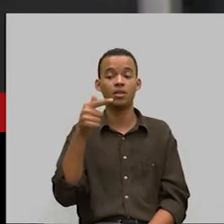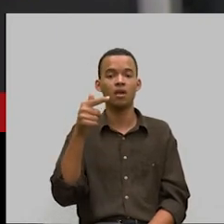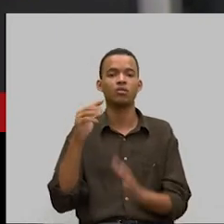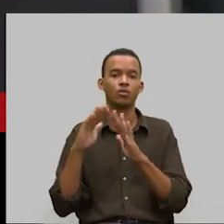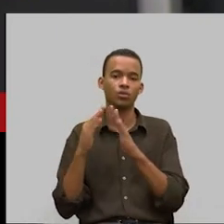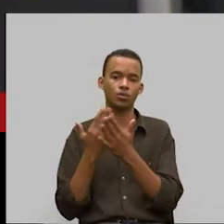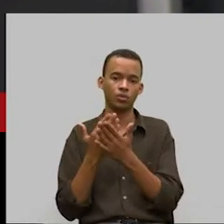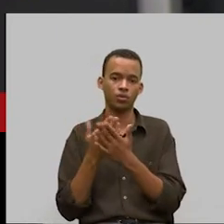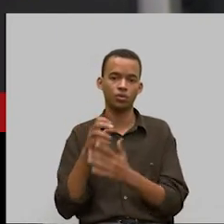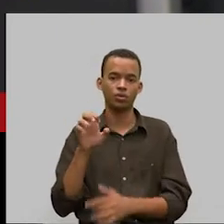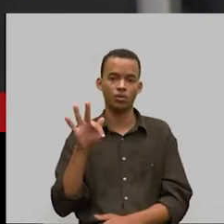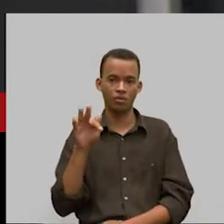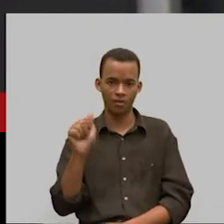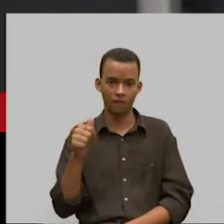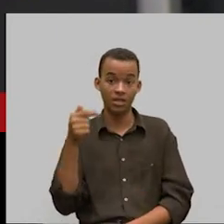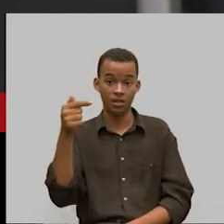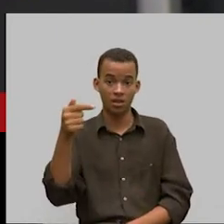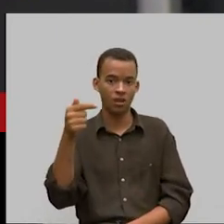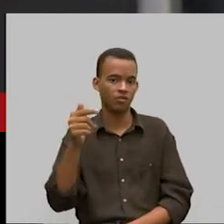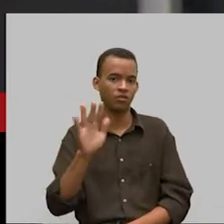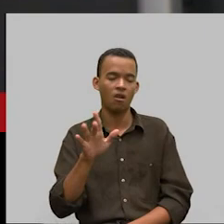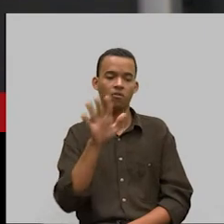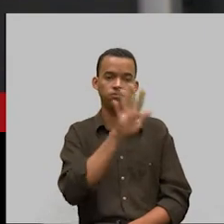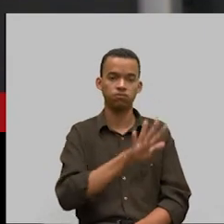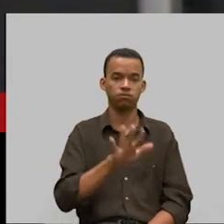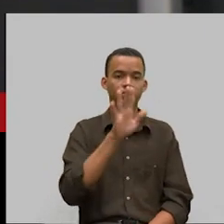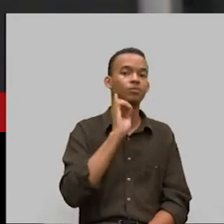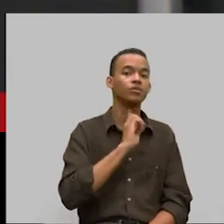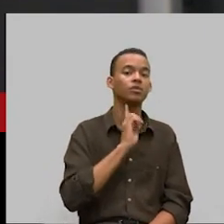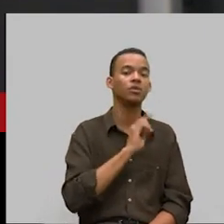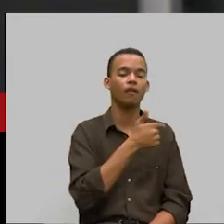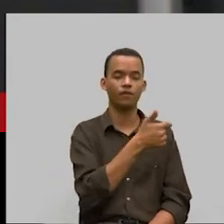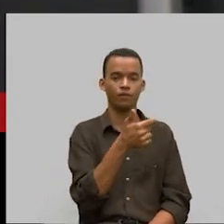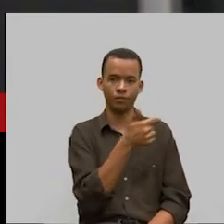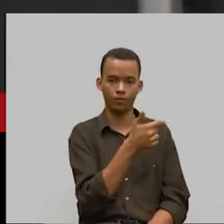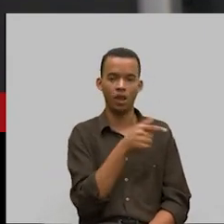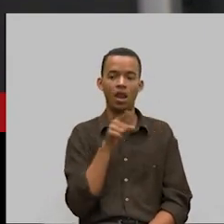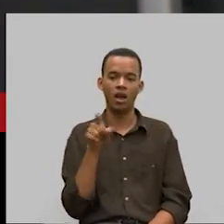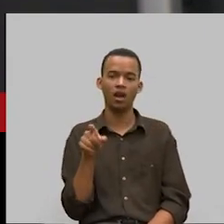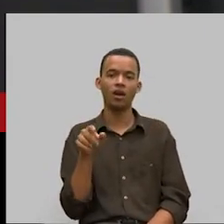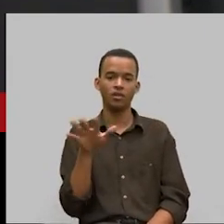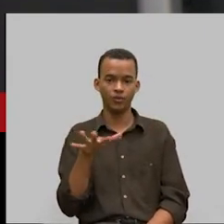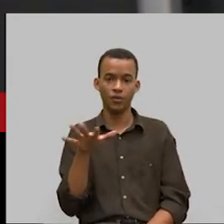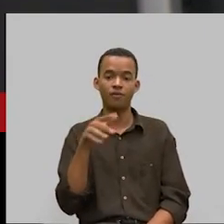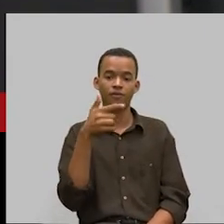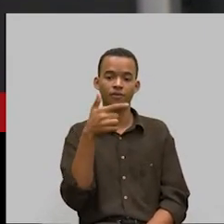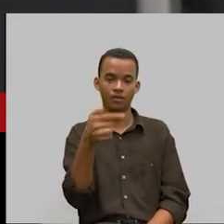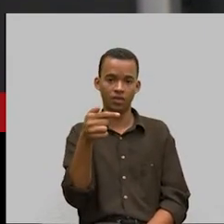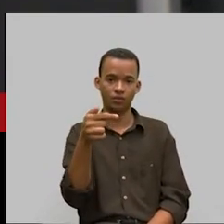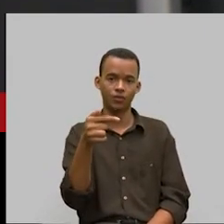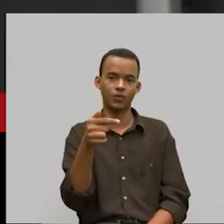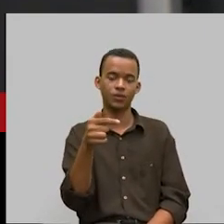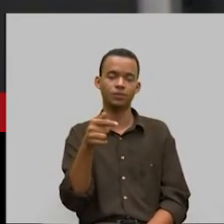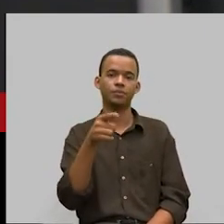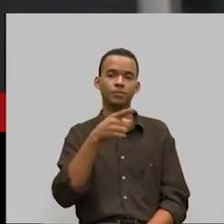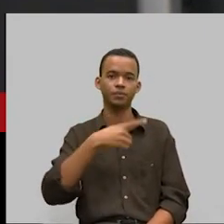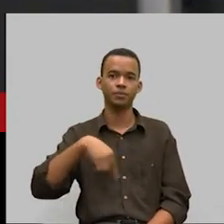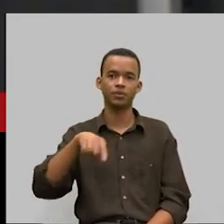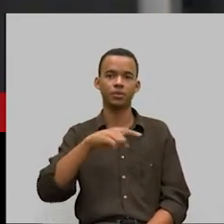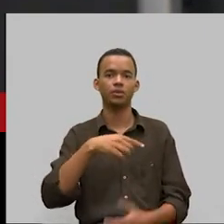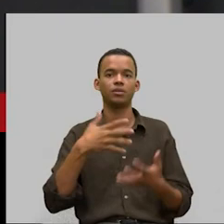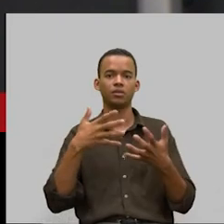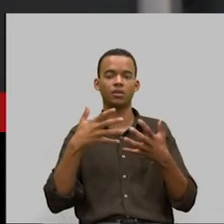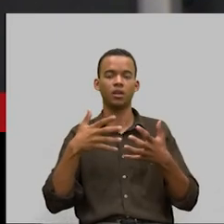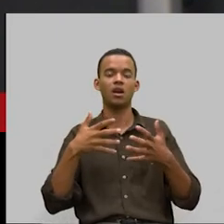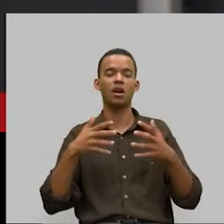portanto hoje aqui nessa Assembleia nós estamos quebrando parâmetros